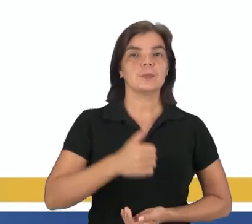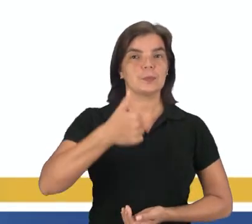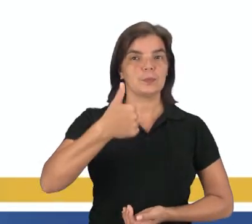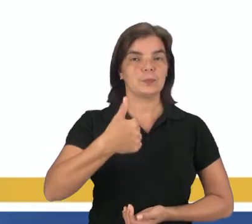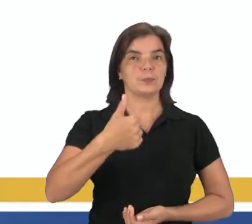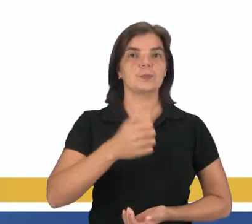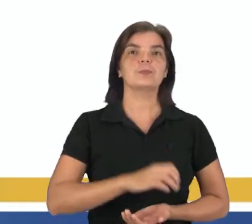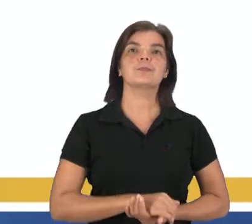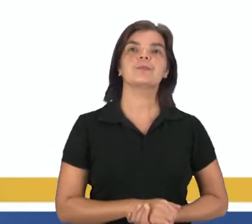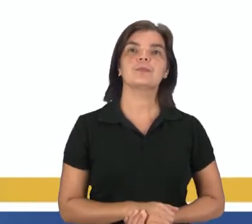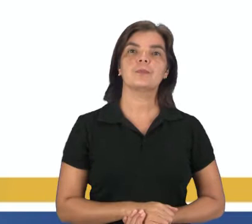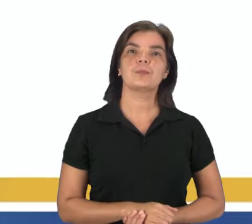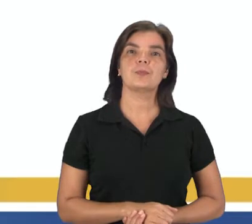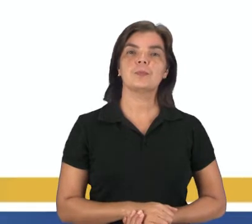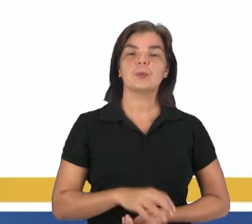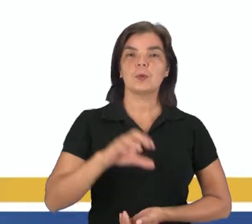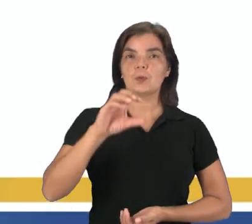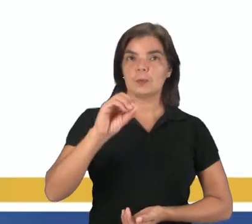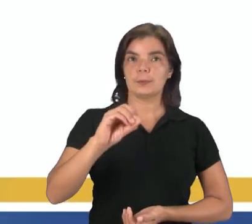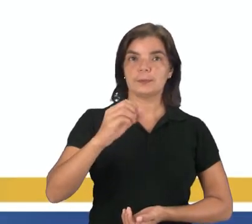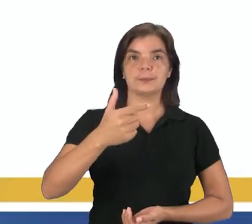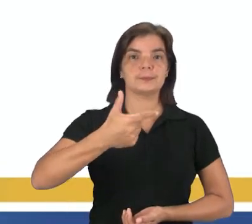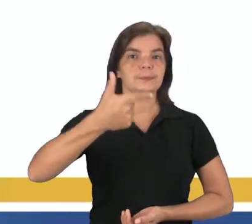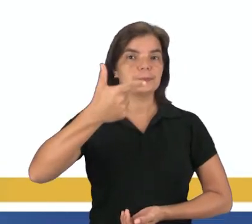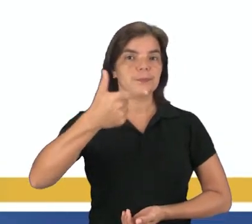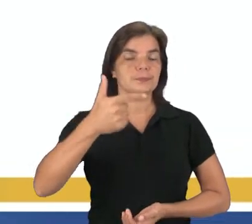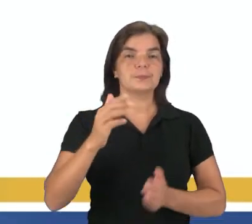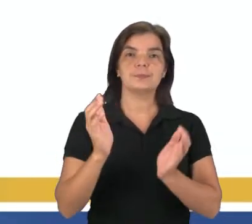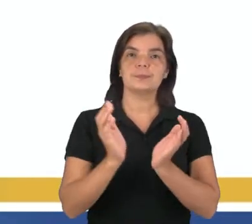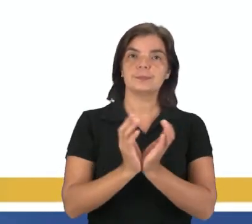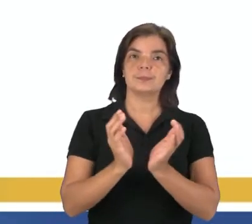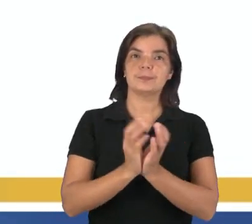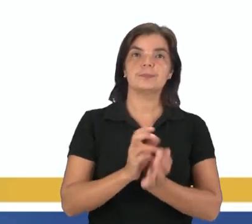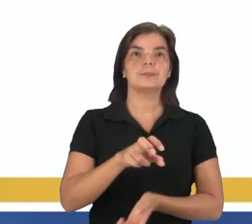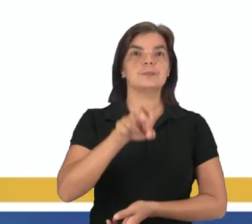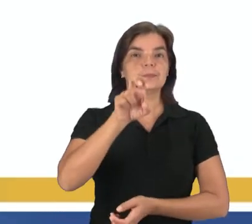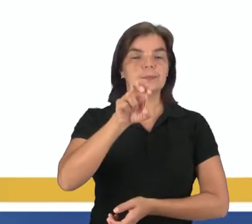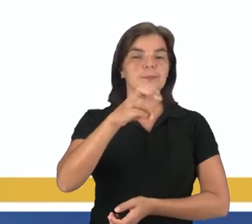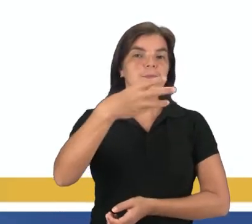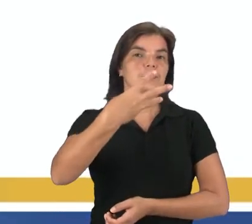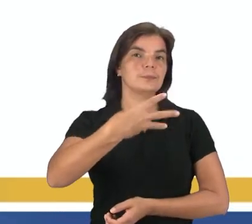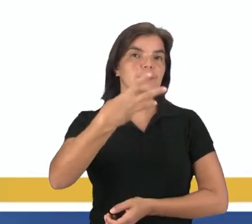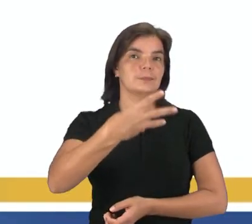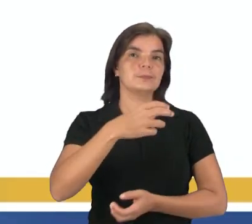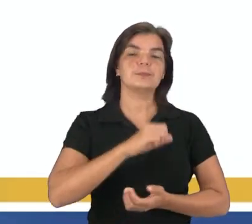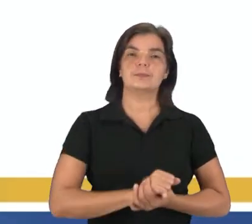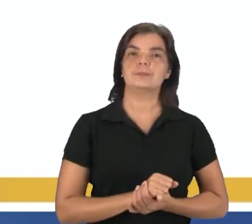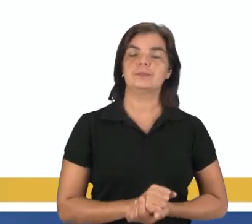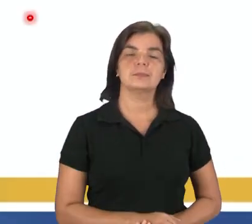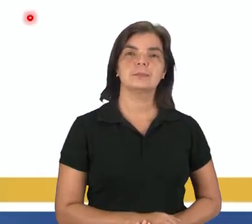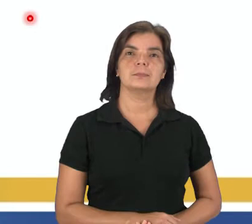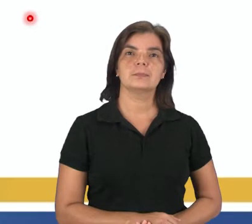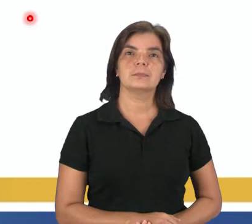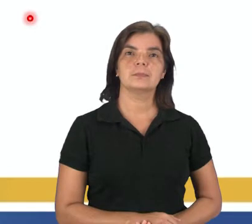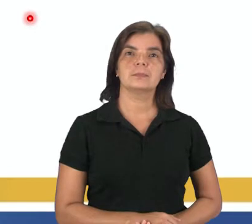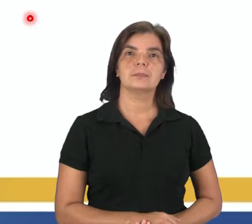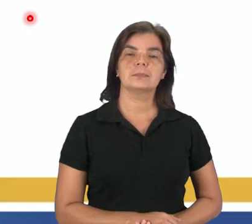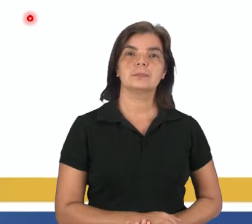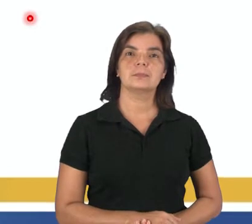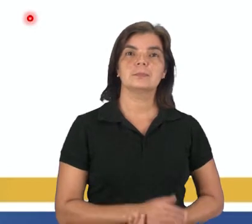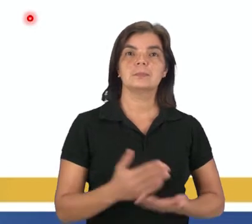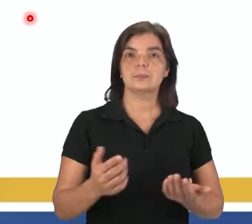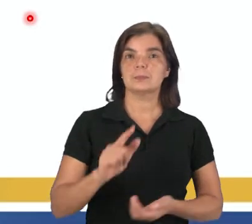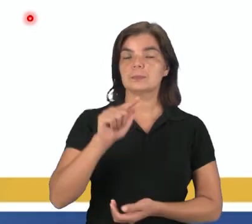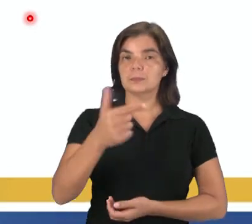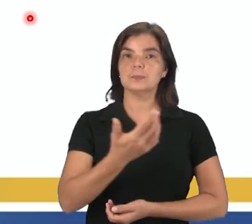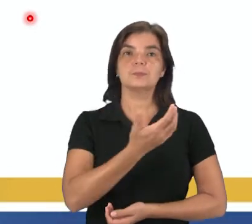ordem das unidades. O 0 na segunda ordem e o 500 na terceira ordem. Vamos para mais